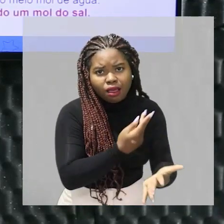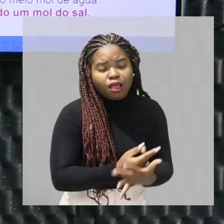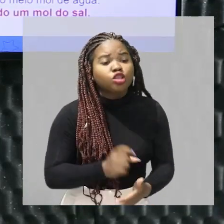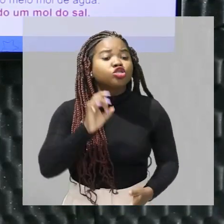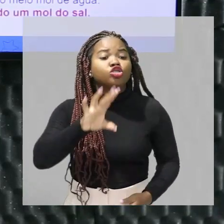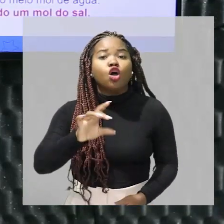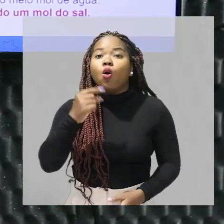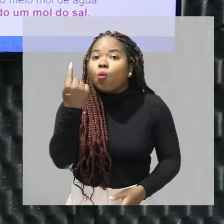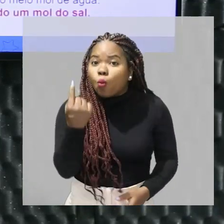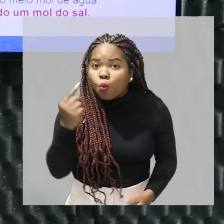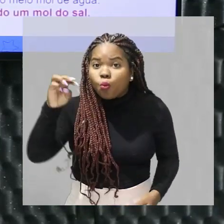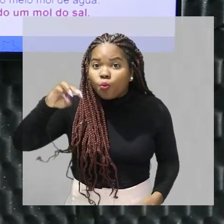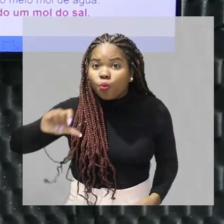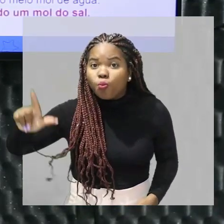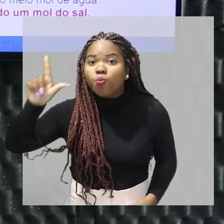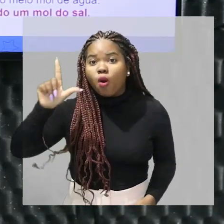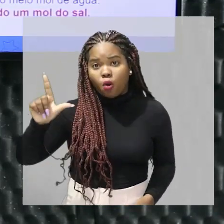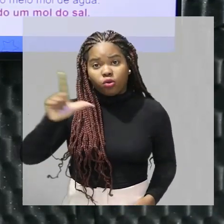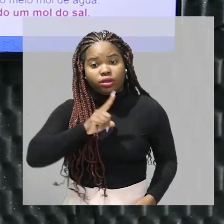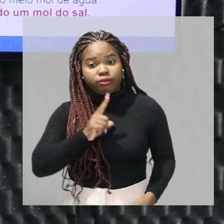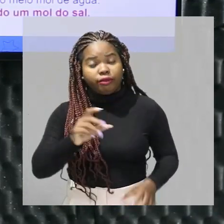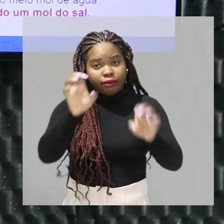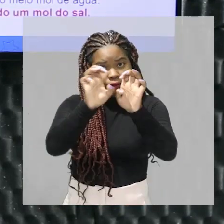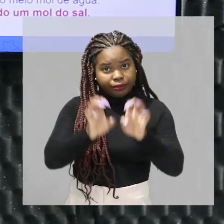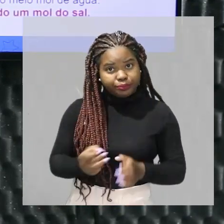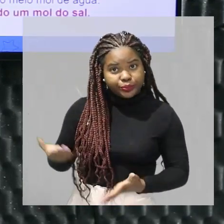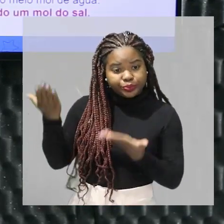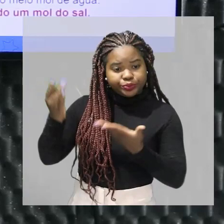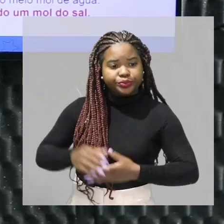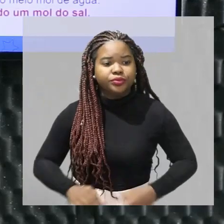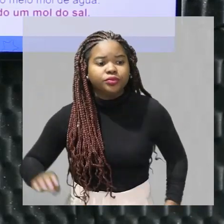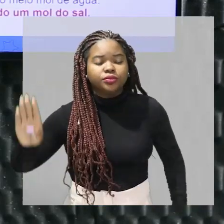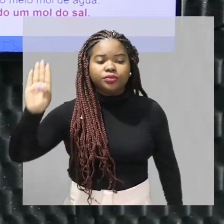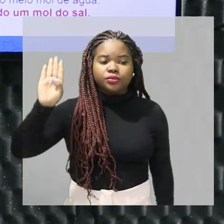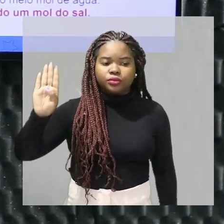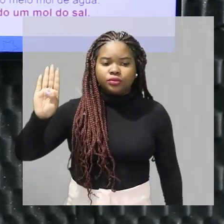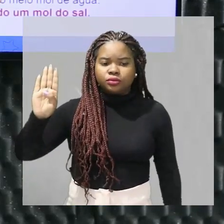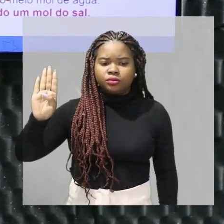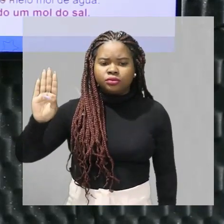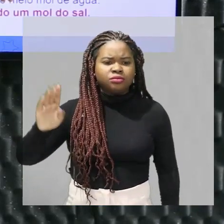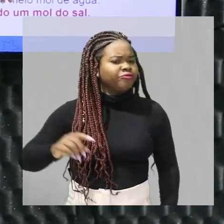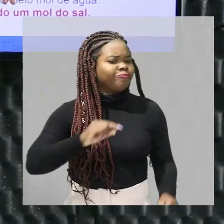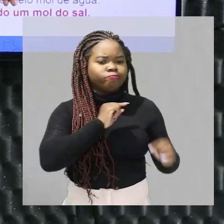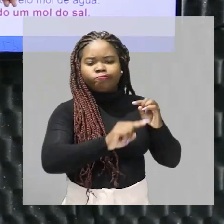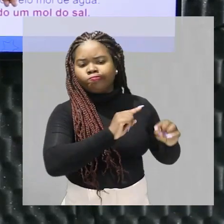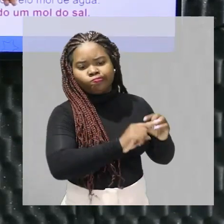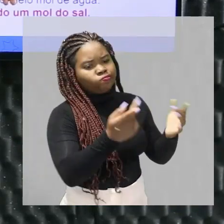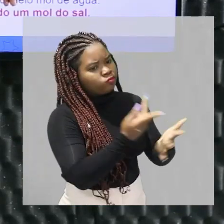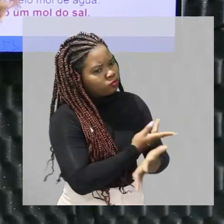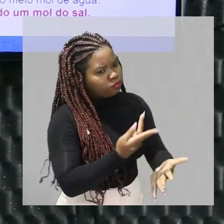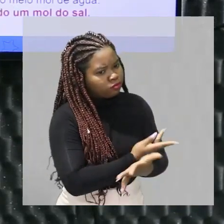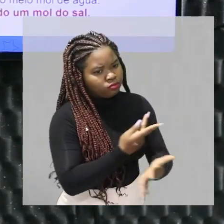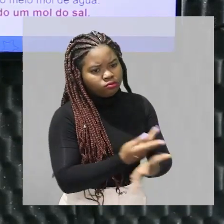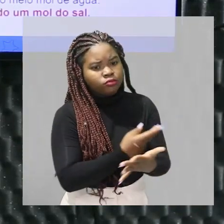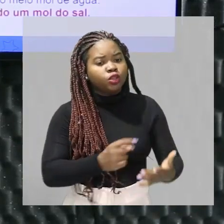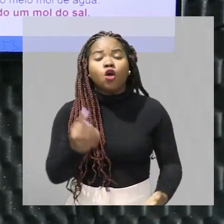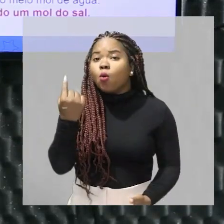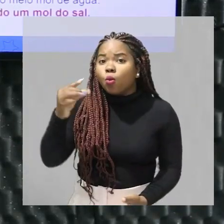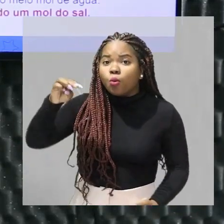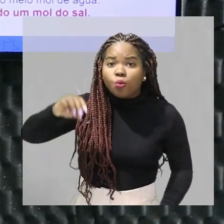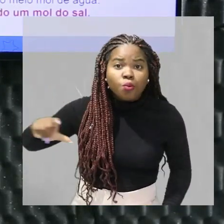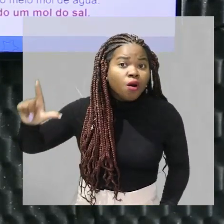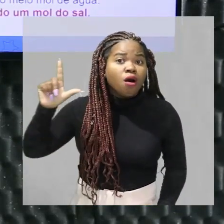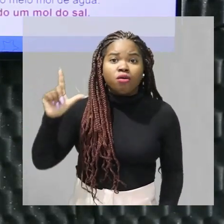mol é consumido, ok? Produzidos 2 mols de água. Não, turminha, apenas 1 mol,